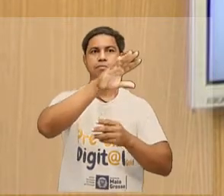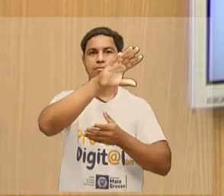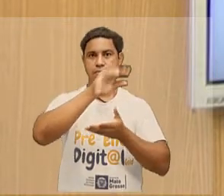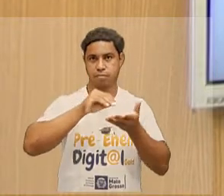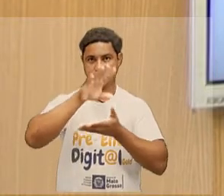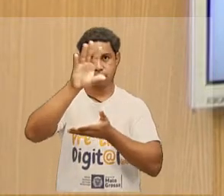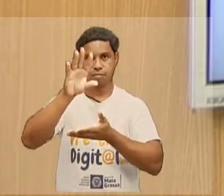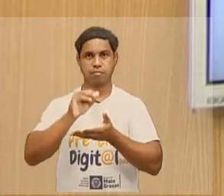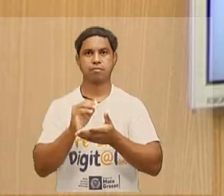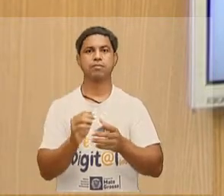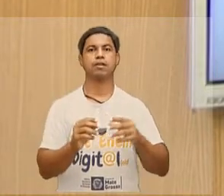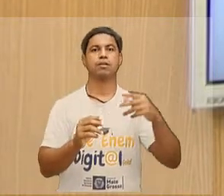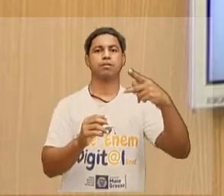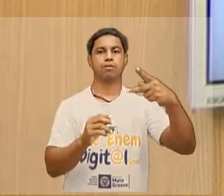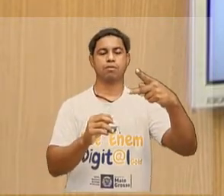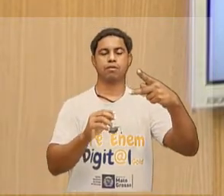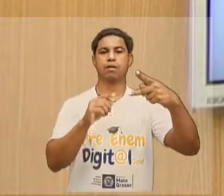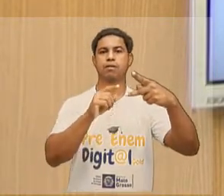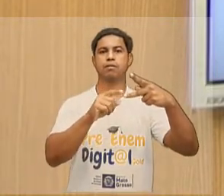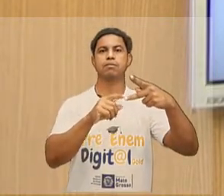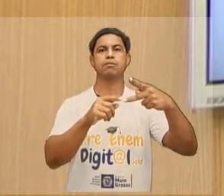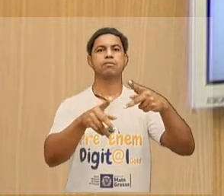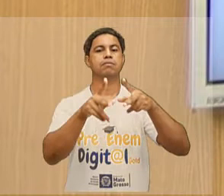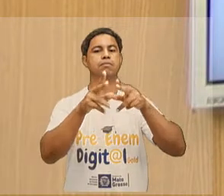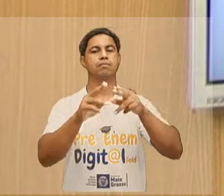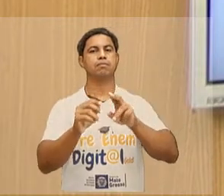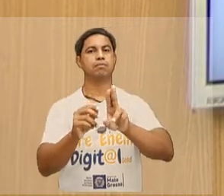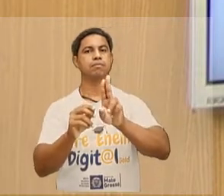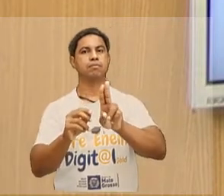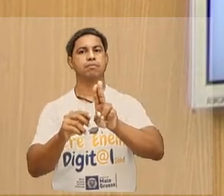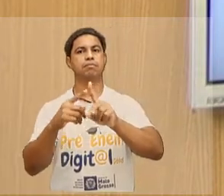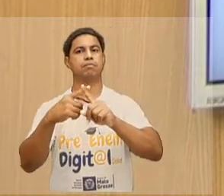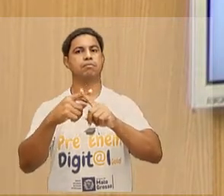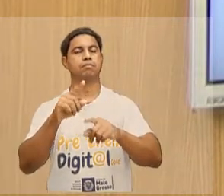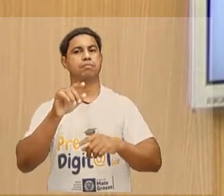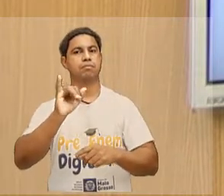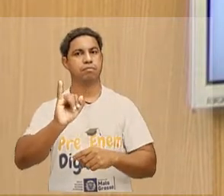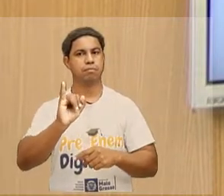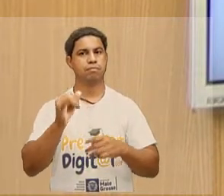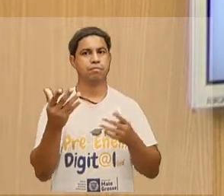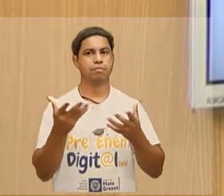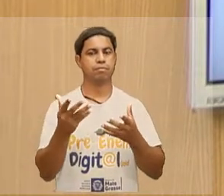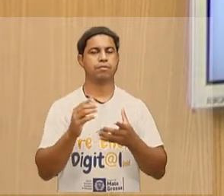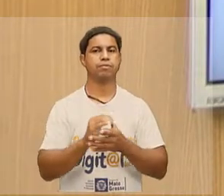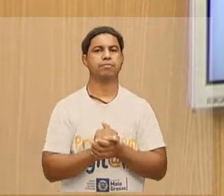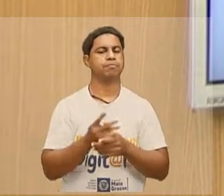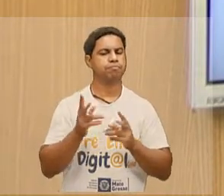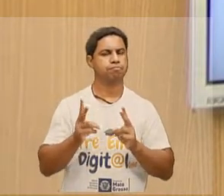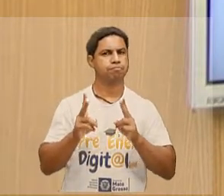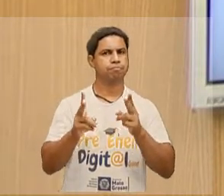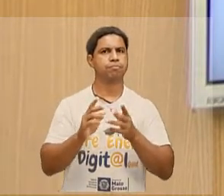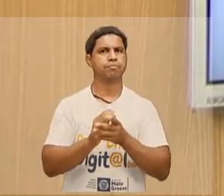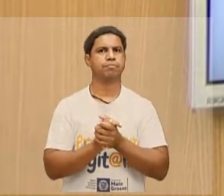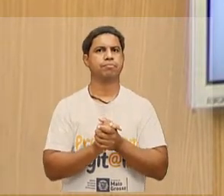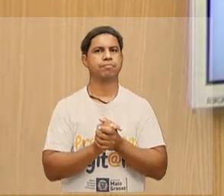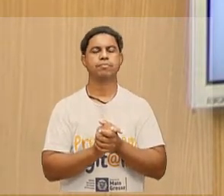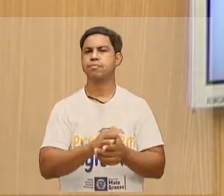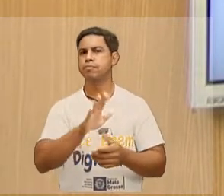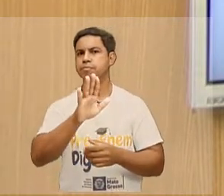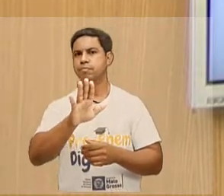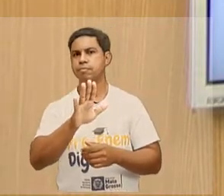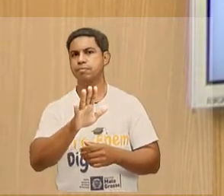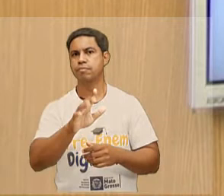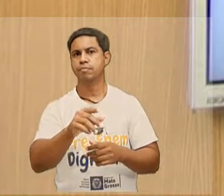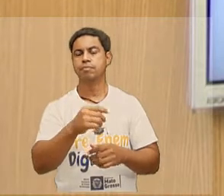aqui, multiplicar pela corrente, eu acho a potência desse resistor. E assim sucessivamente, ok? Por analogia. Mas eu tenho